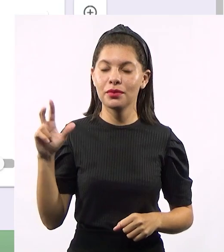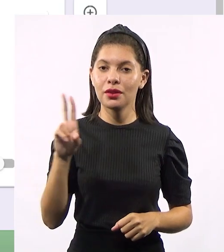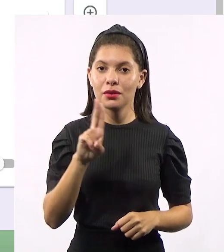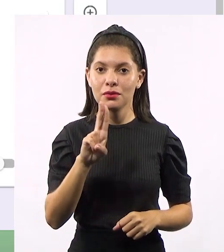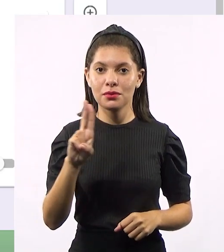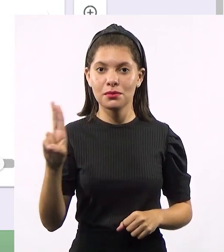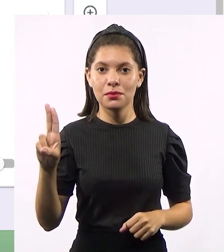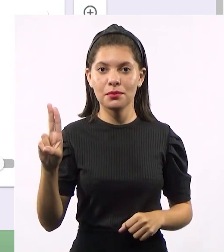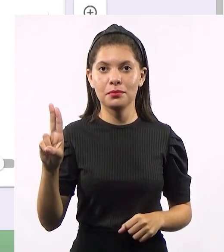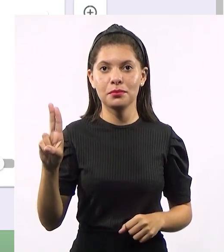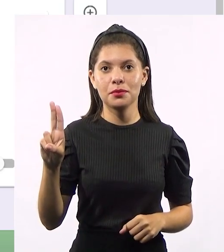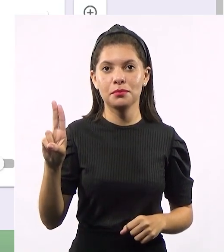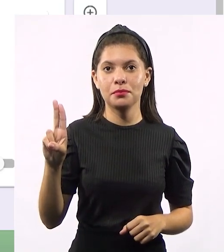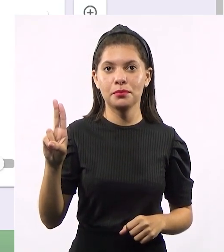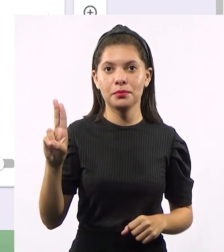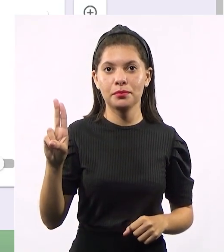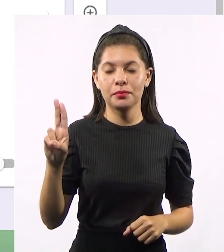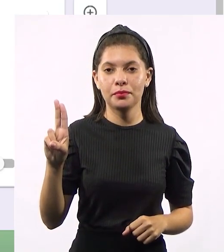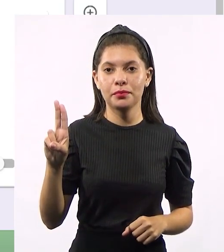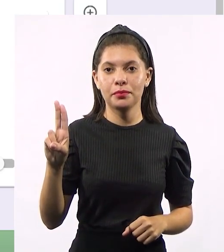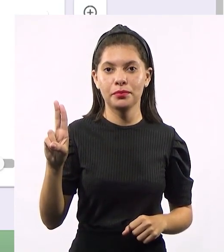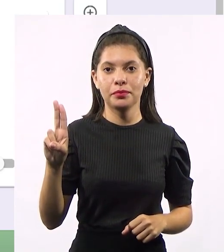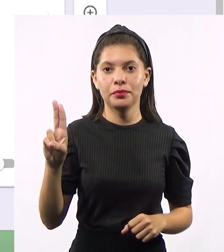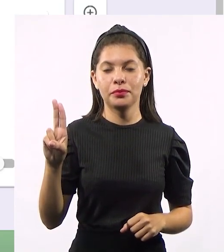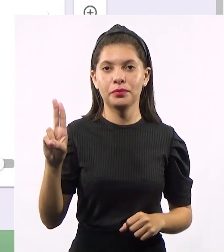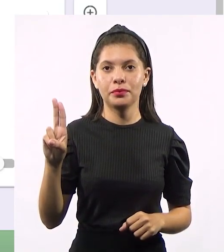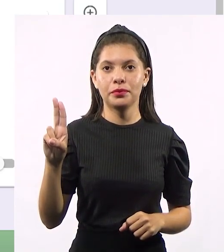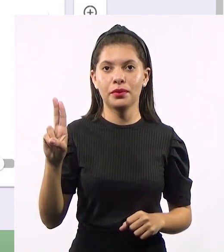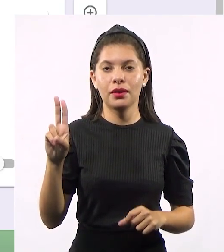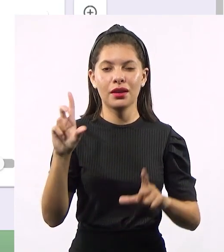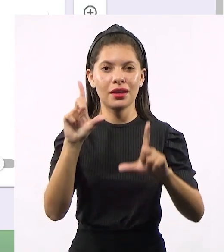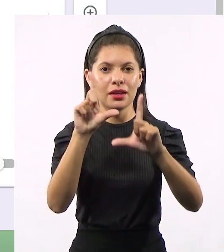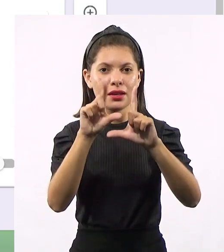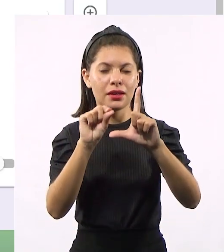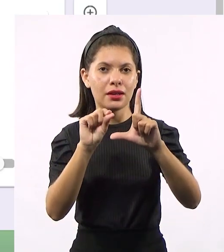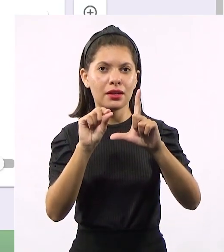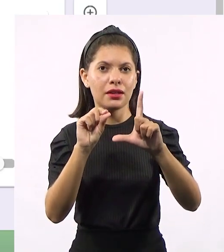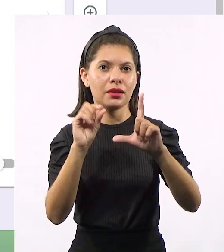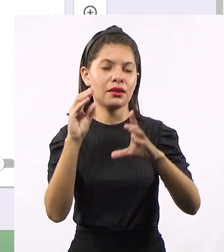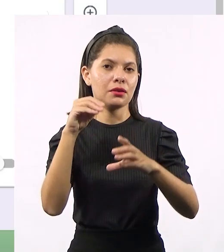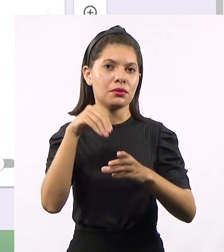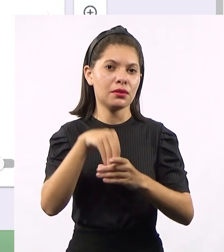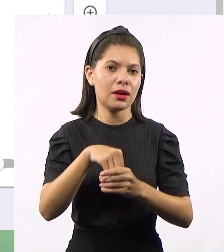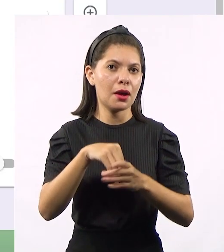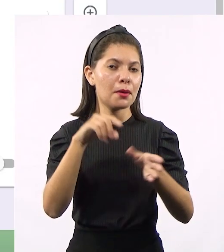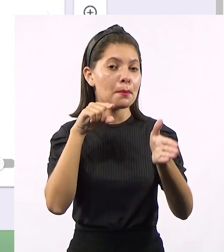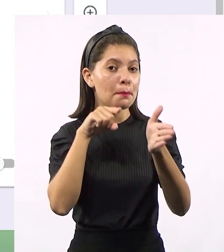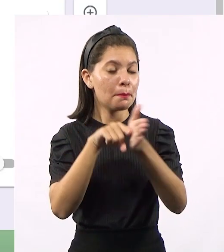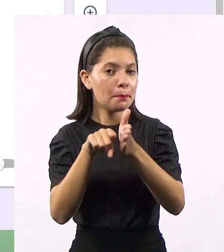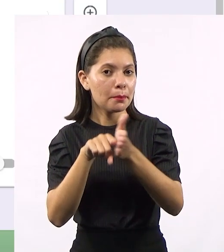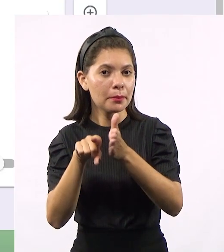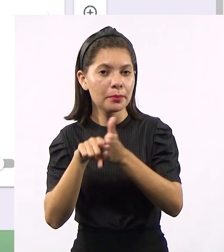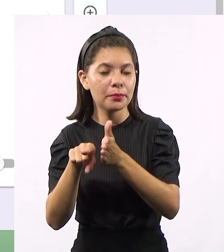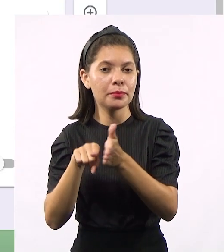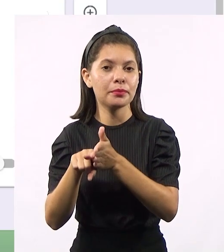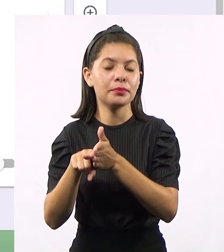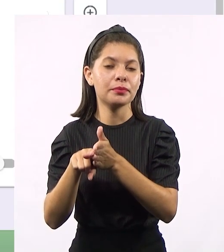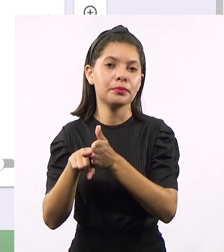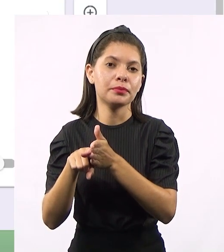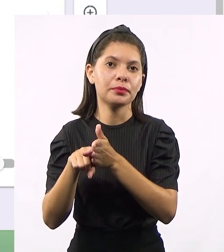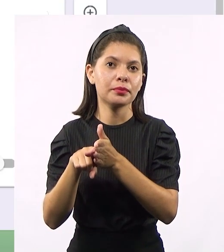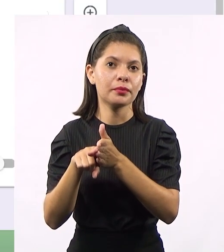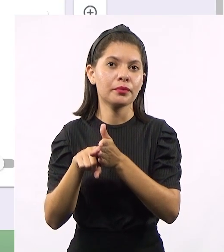formulário. Basta dar um duplo clique, eu vou colocar aqui, ó, pesquisa. Mas aí você pode, pesquisa da